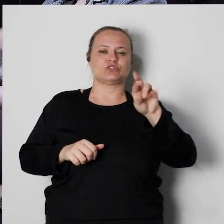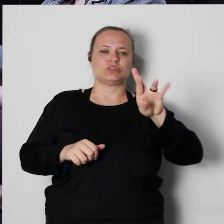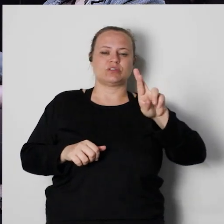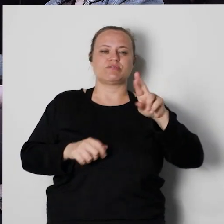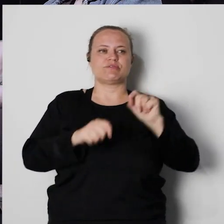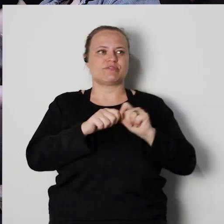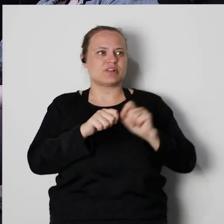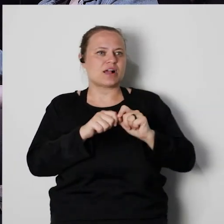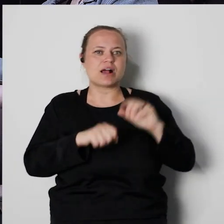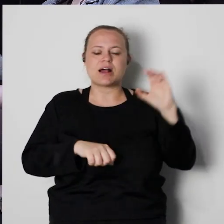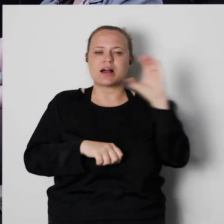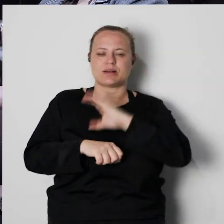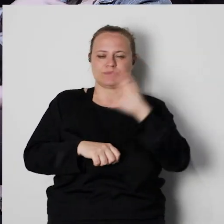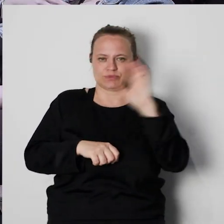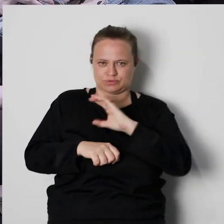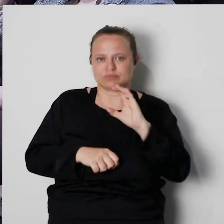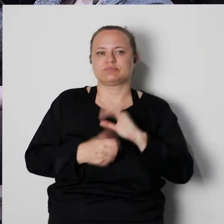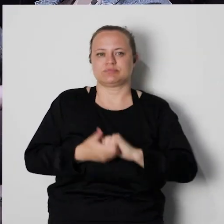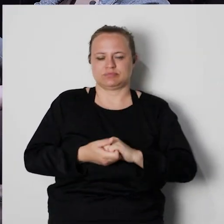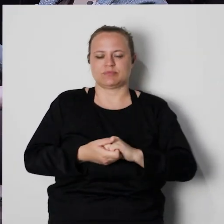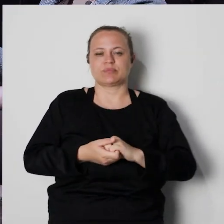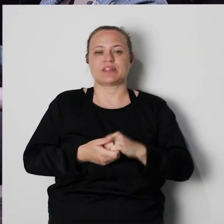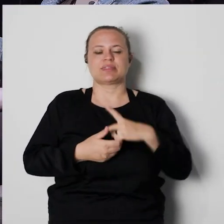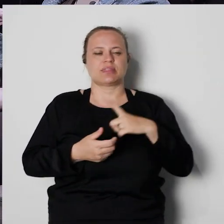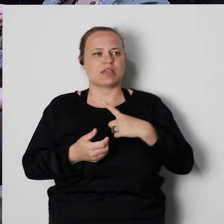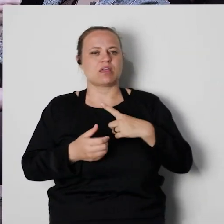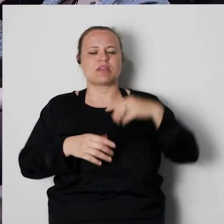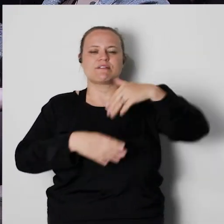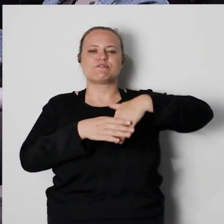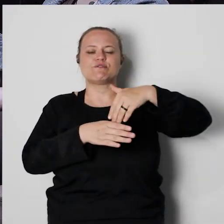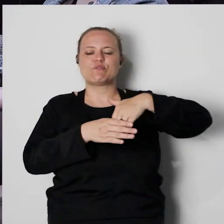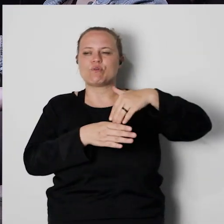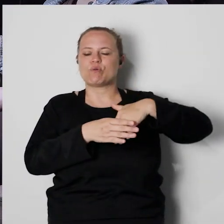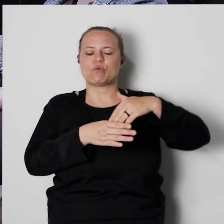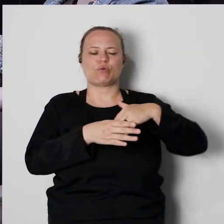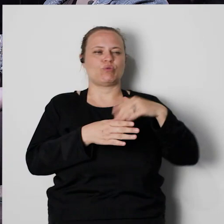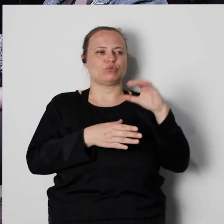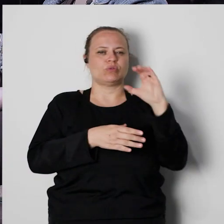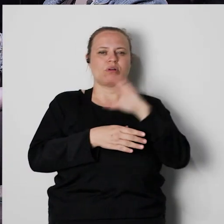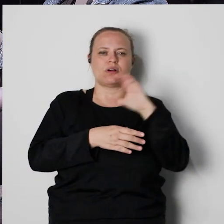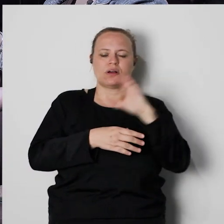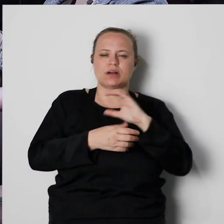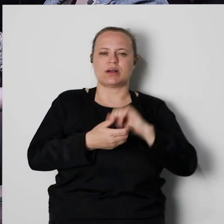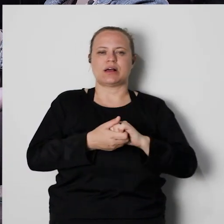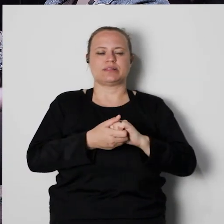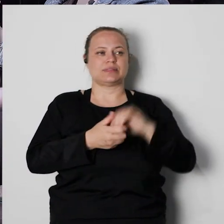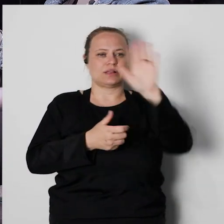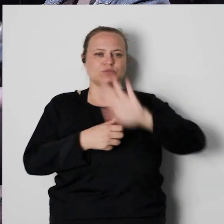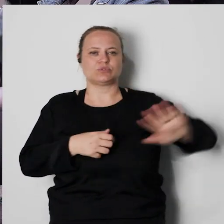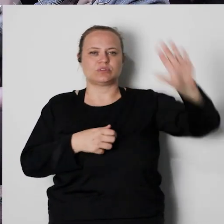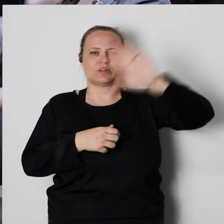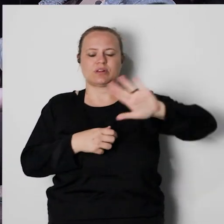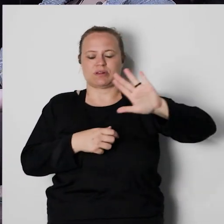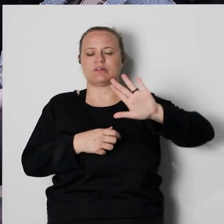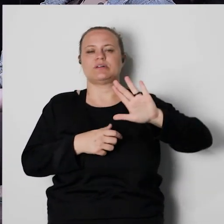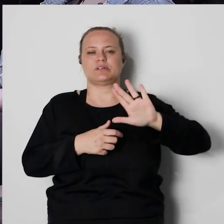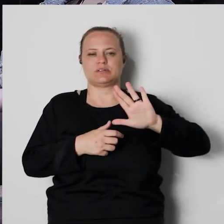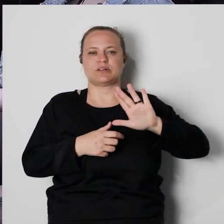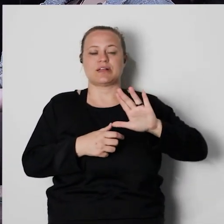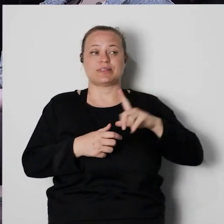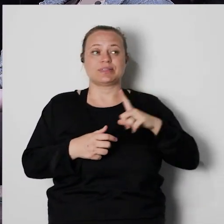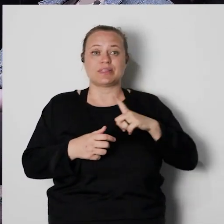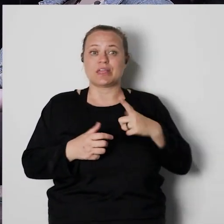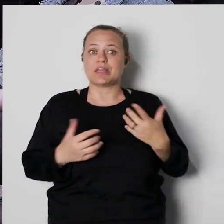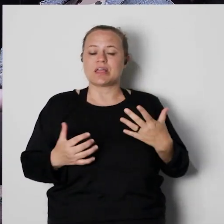discutir metas, diretrizes, né, e acompanhamento disso, acho que nos preparou um pouco para que a Audir fosse criada em tão tempo